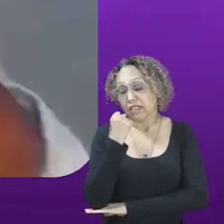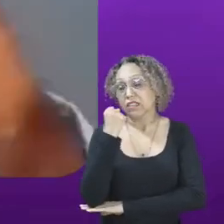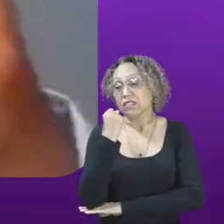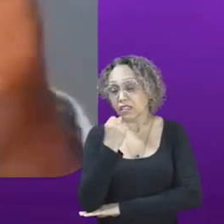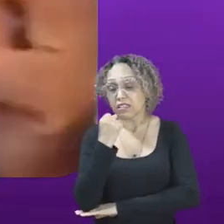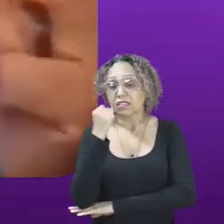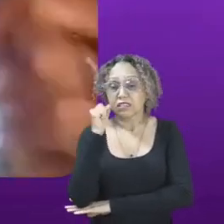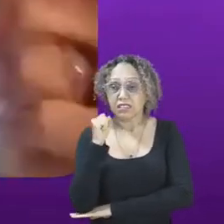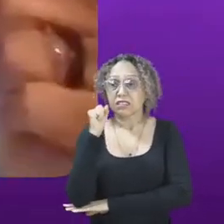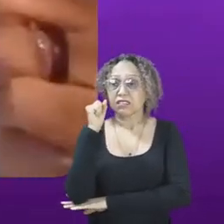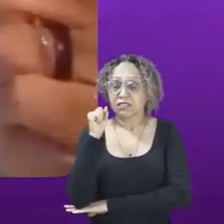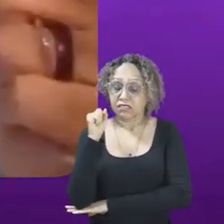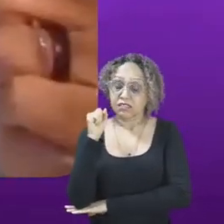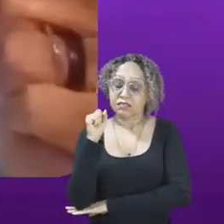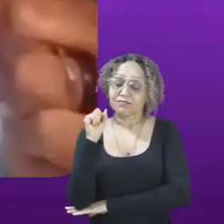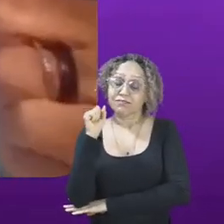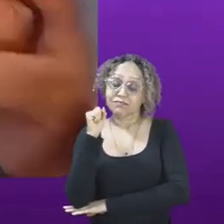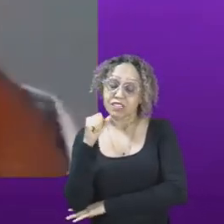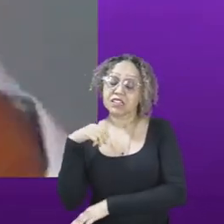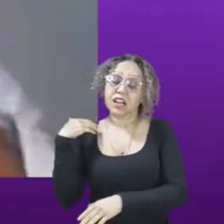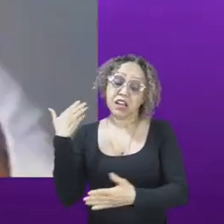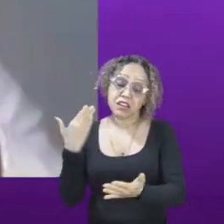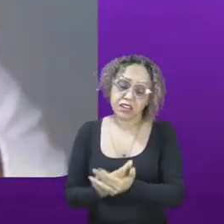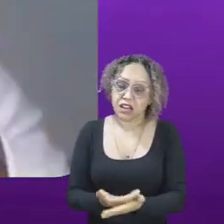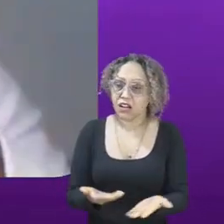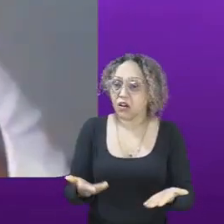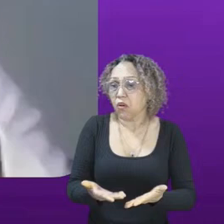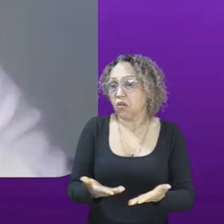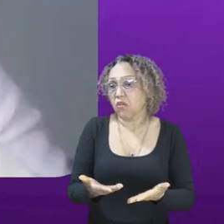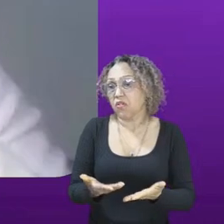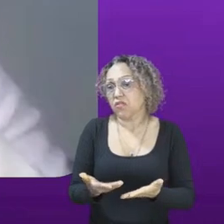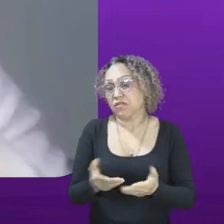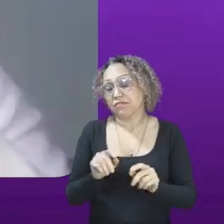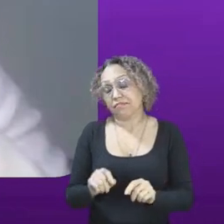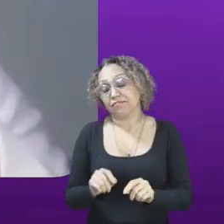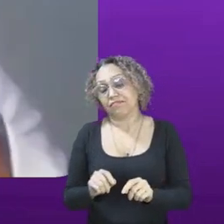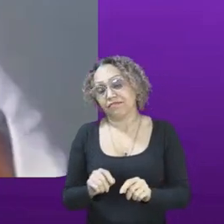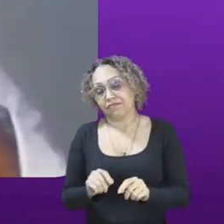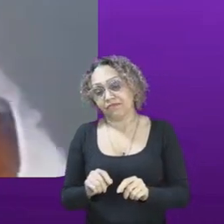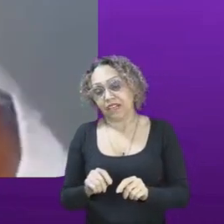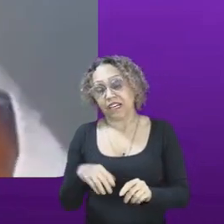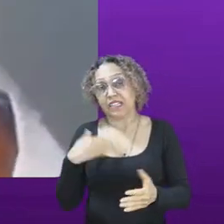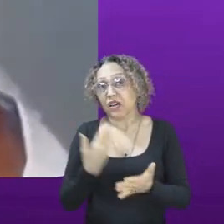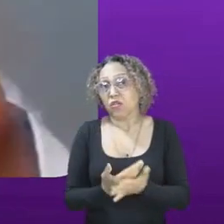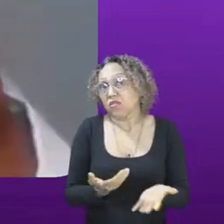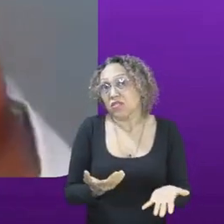Se a gente estivesse só resistindo. Então, eu gosto sempre de trazer a categoria